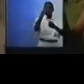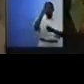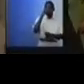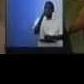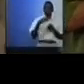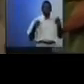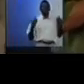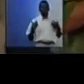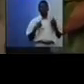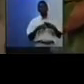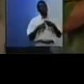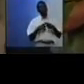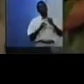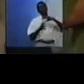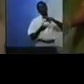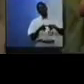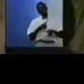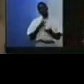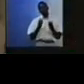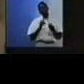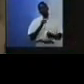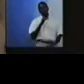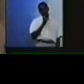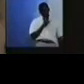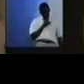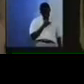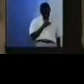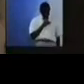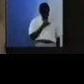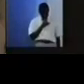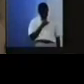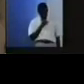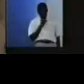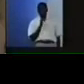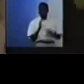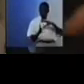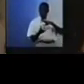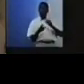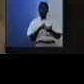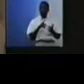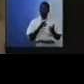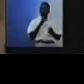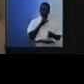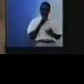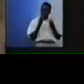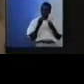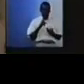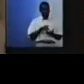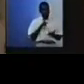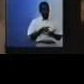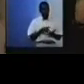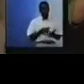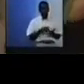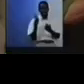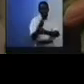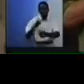porque que o mundo vive na tristeza e precisa estar atrás dessas falsas alegrias? Porque